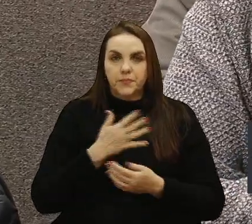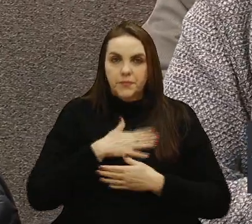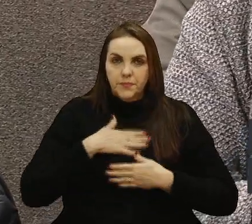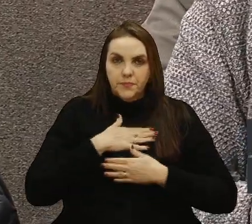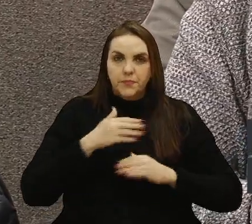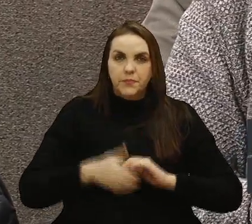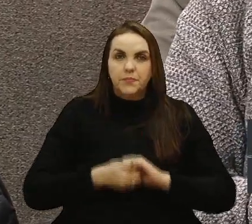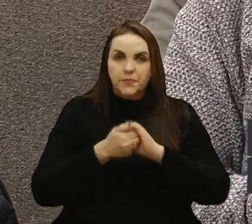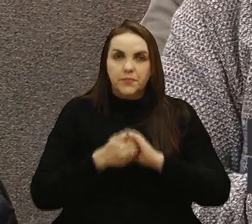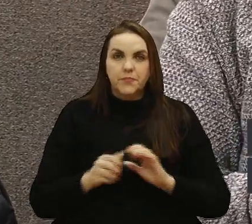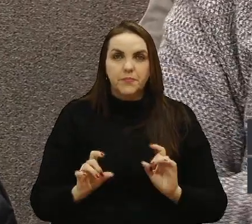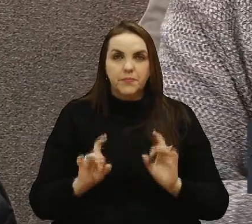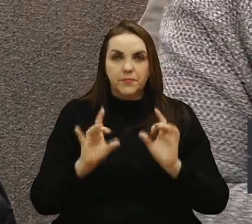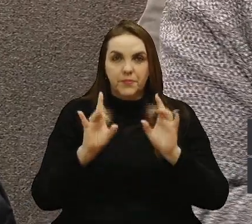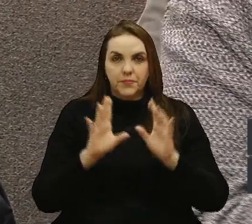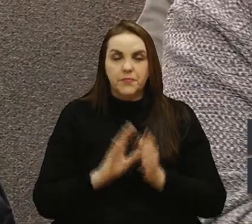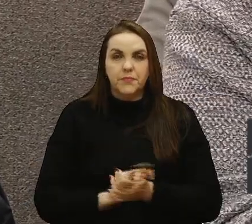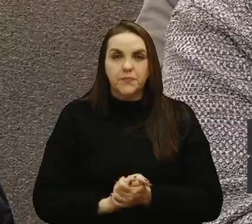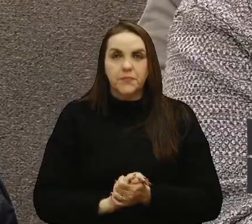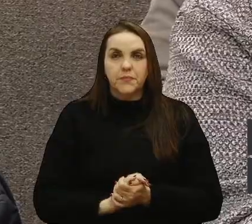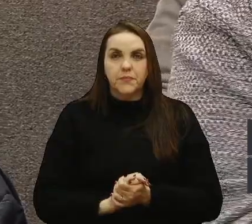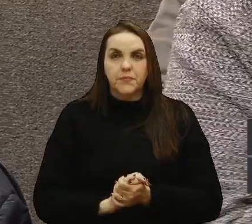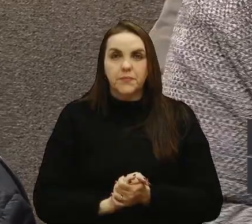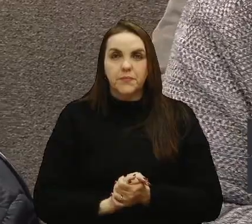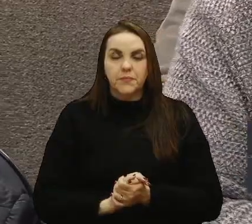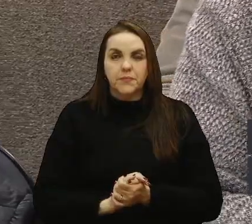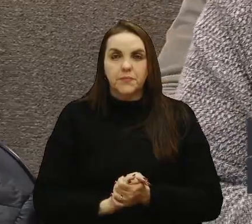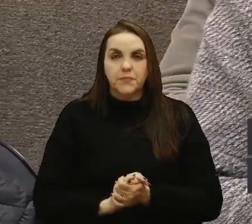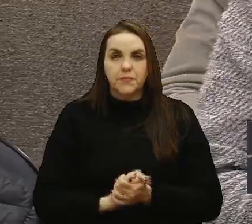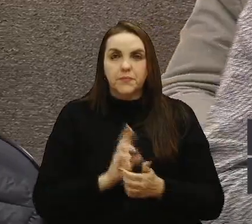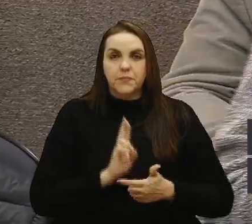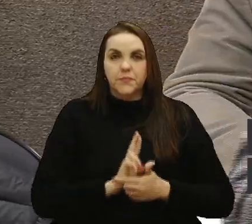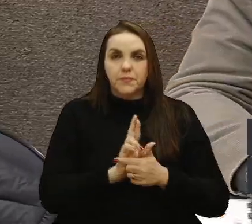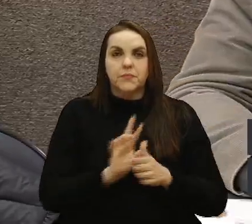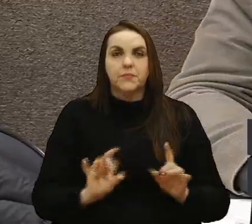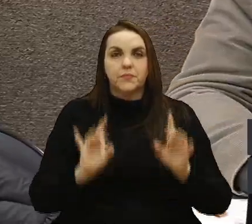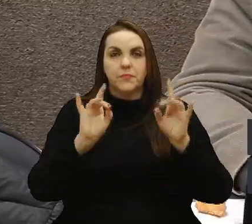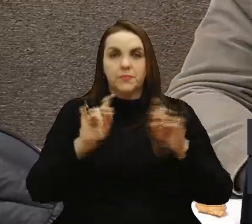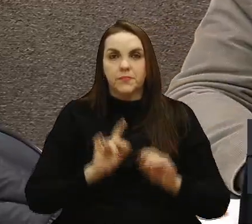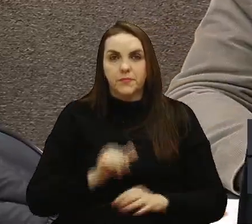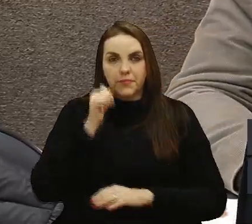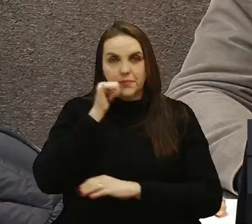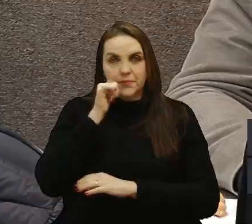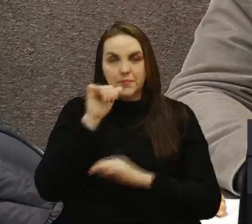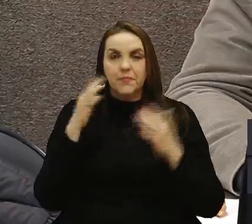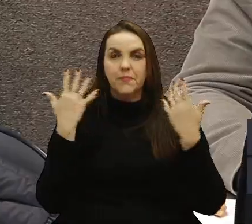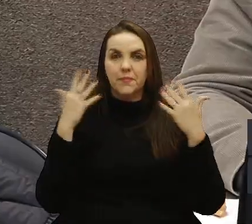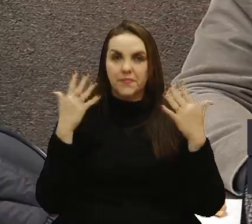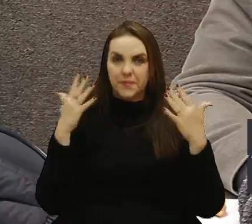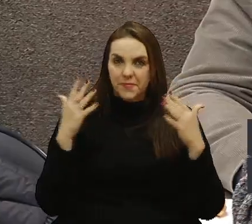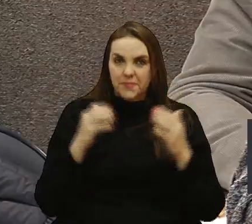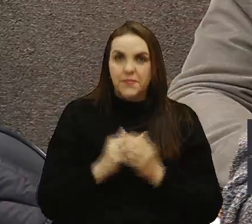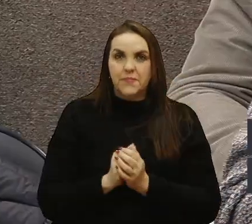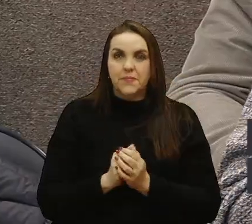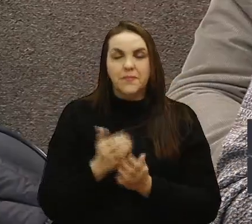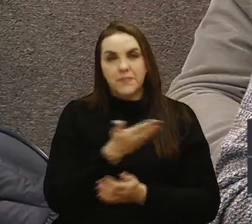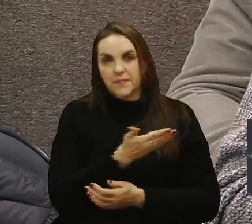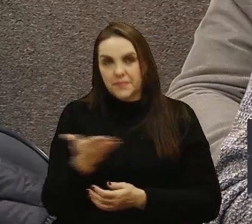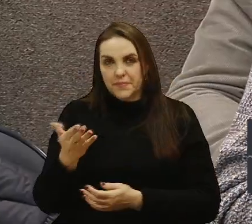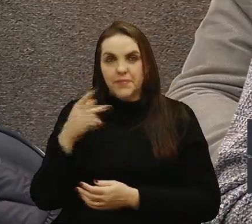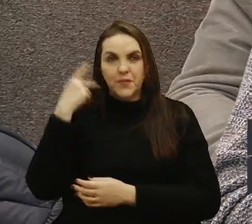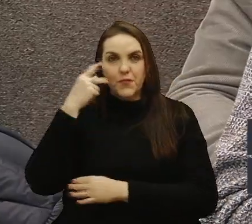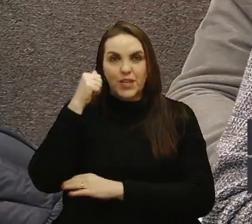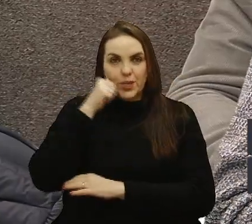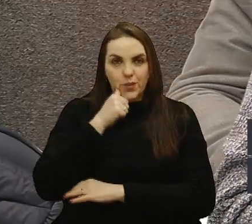cumprimento especial à Procuradoria Especial da Mulher. Parabéns às nobres